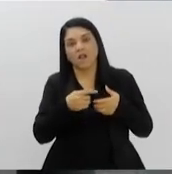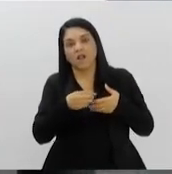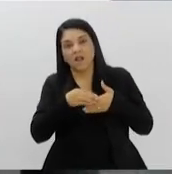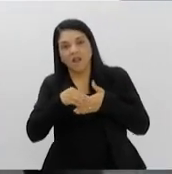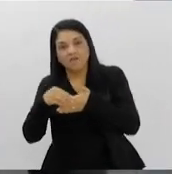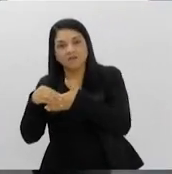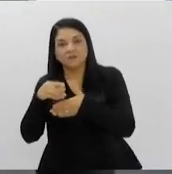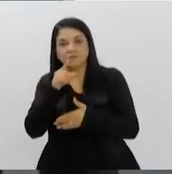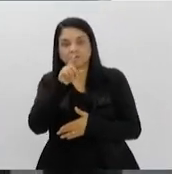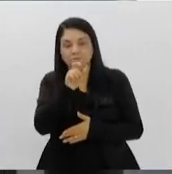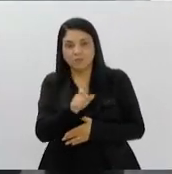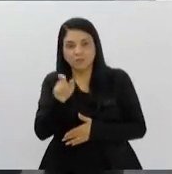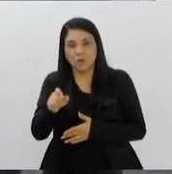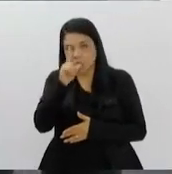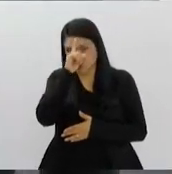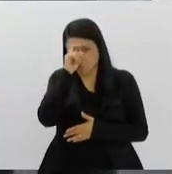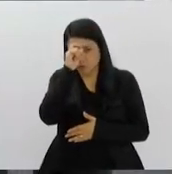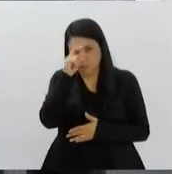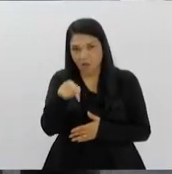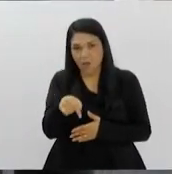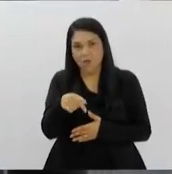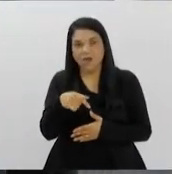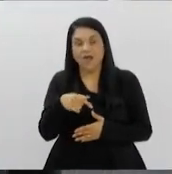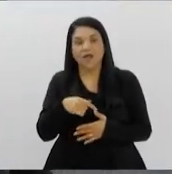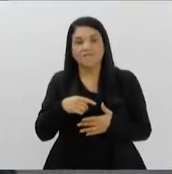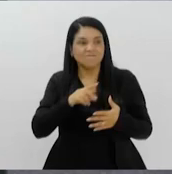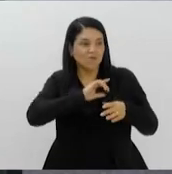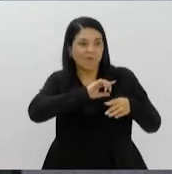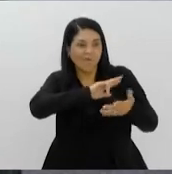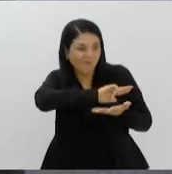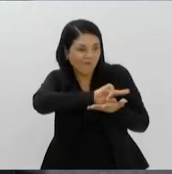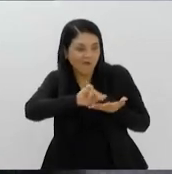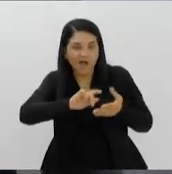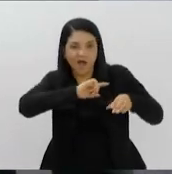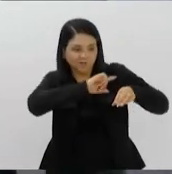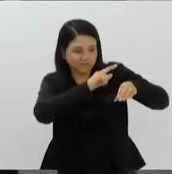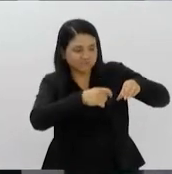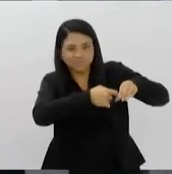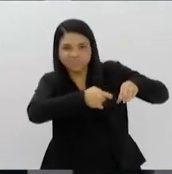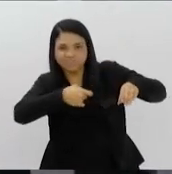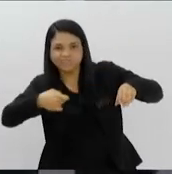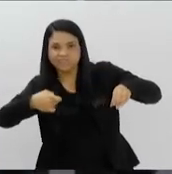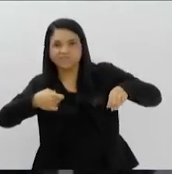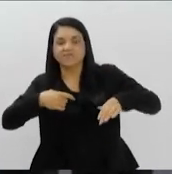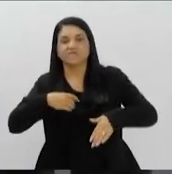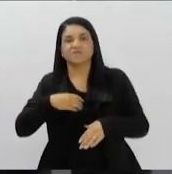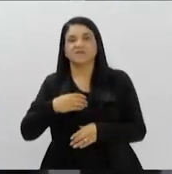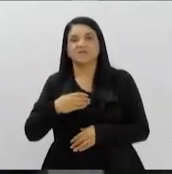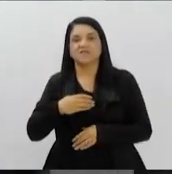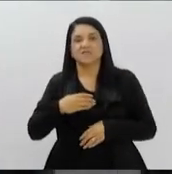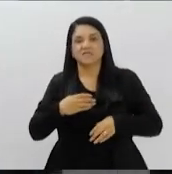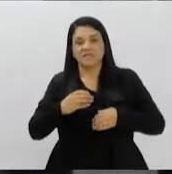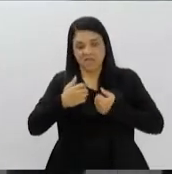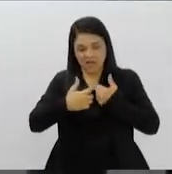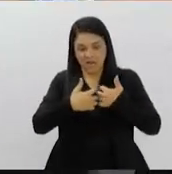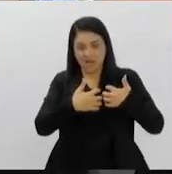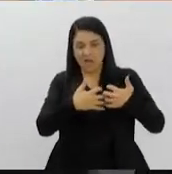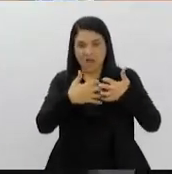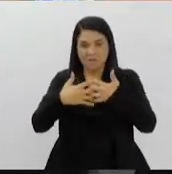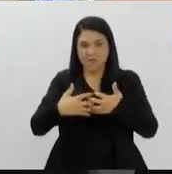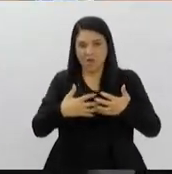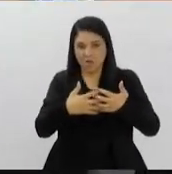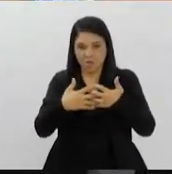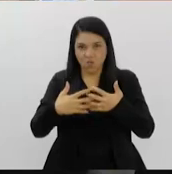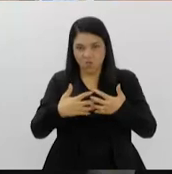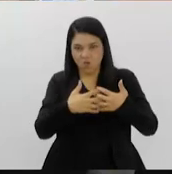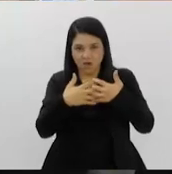tanta dificuldade da população, eles mandam vários rebotes, eles mandam cegonha. O DETRO é uma vergonha no Estado do Rio de Janeiro. Eu,